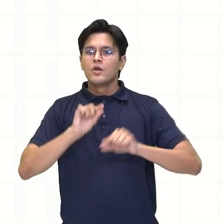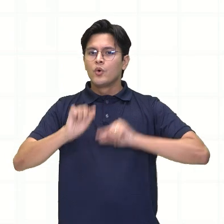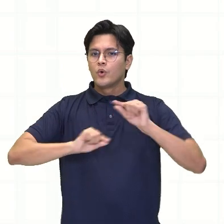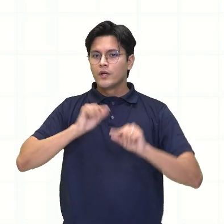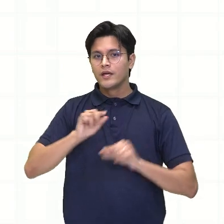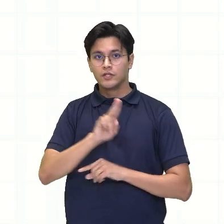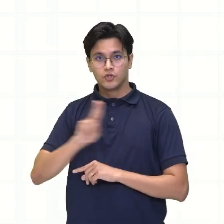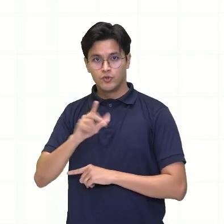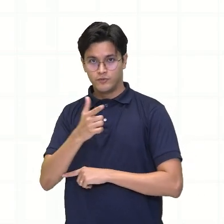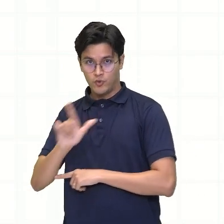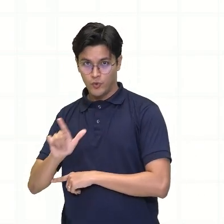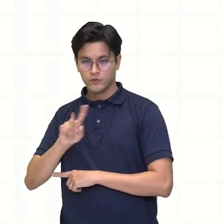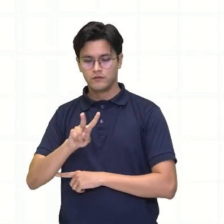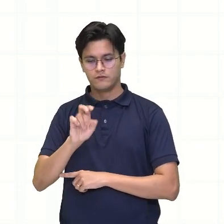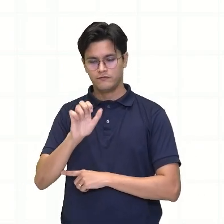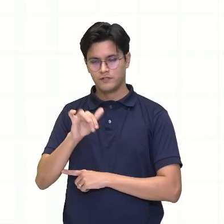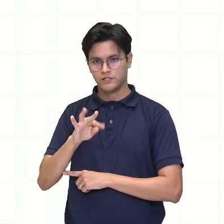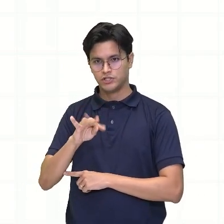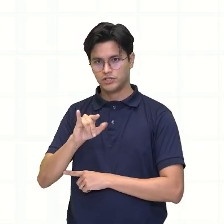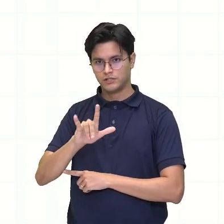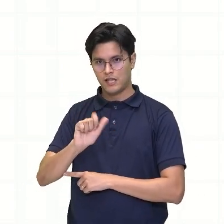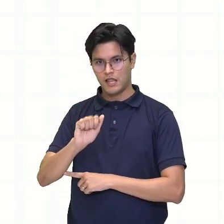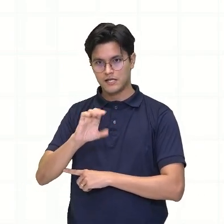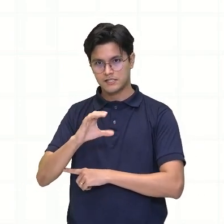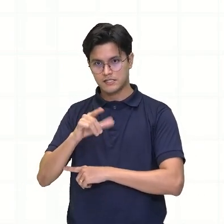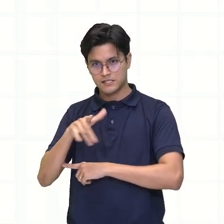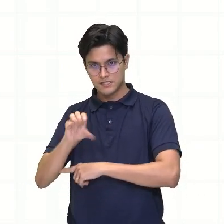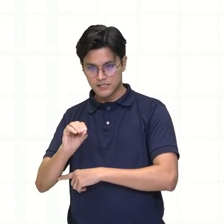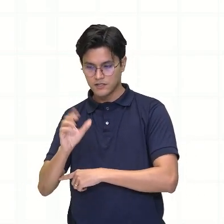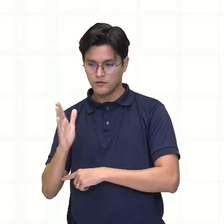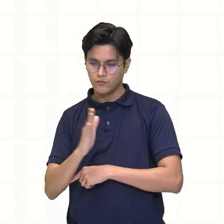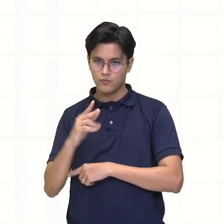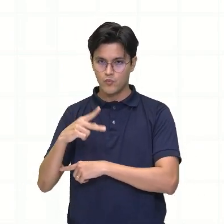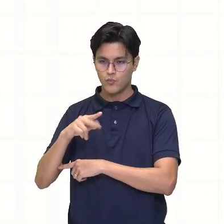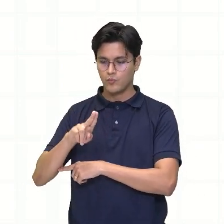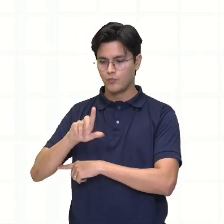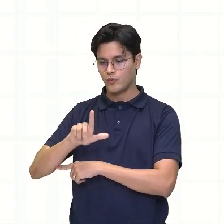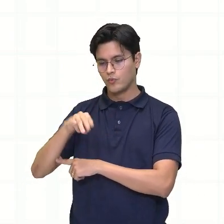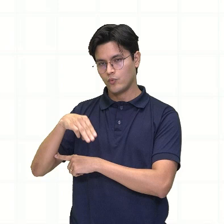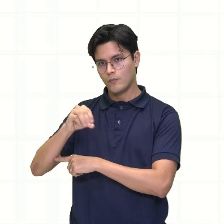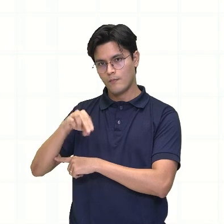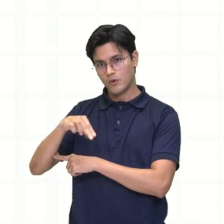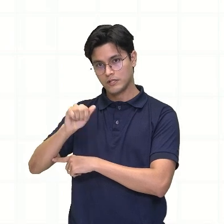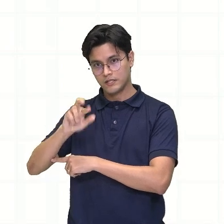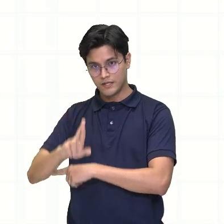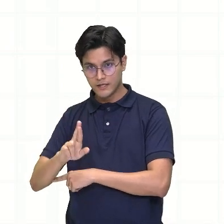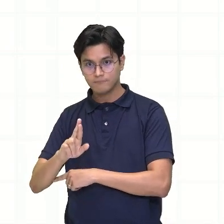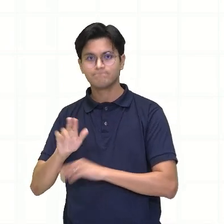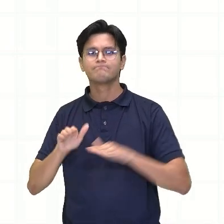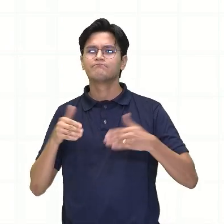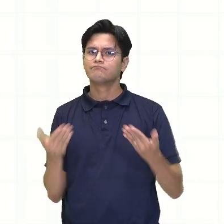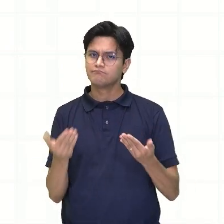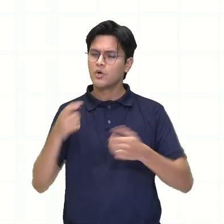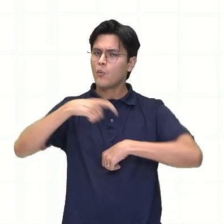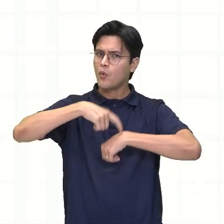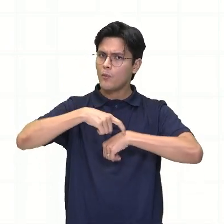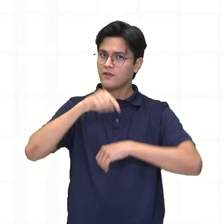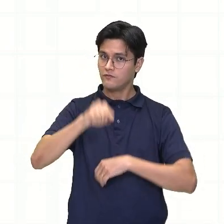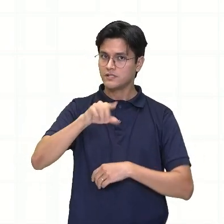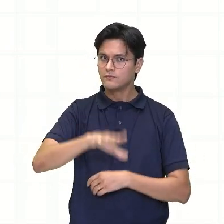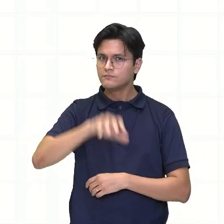mais apropriado, tá? Então, quando você respira, você está aí inalando esse